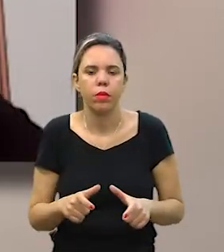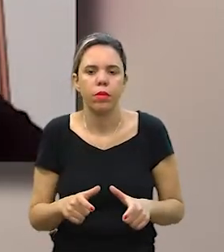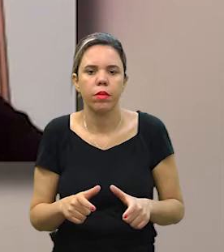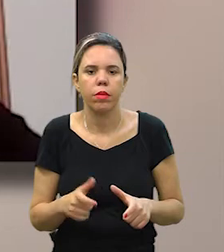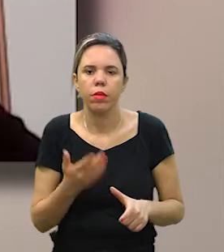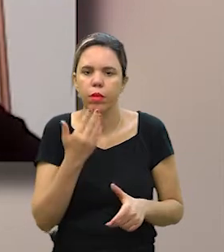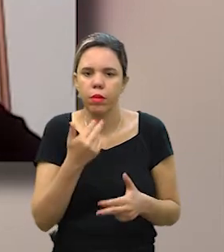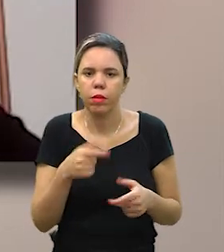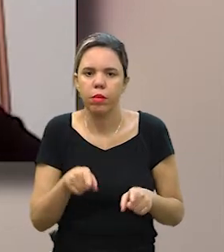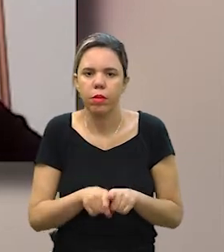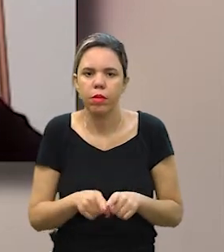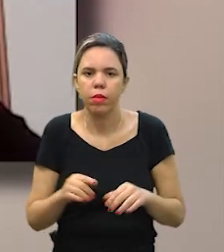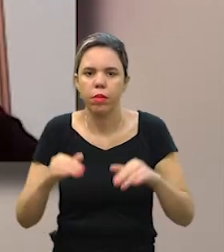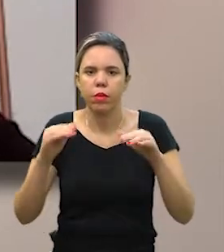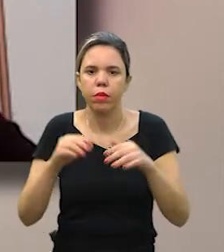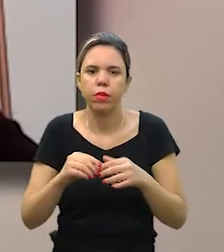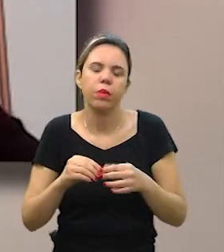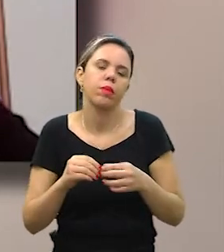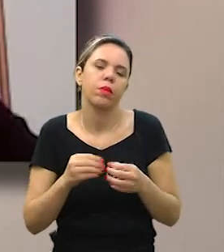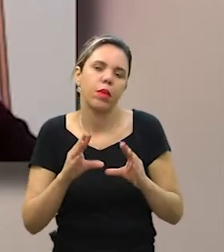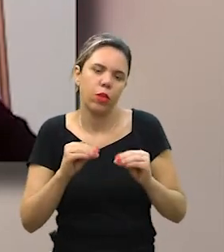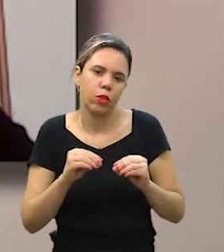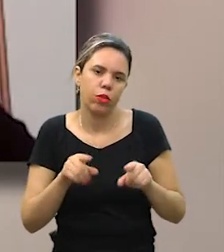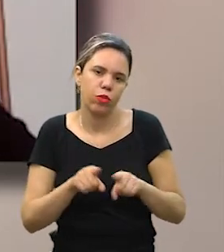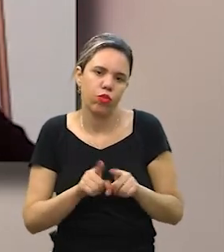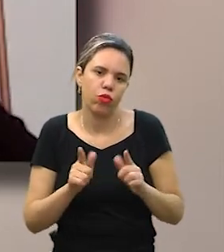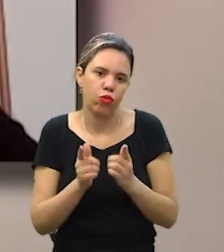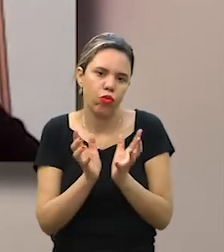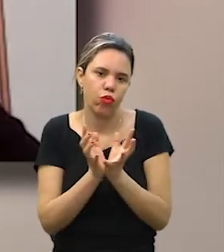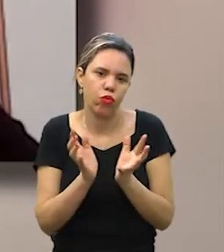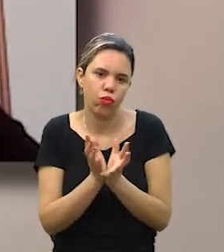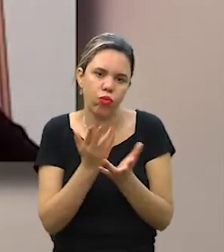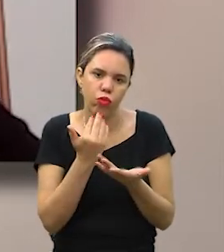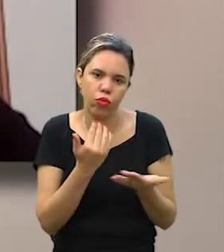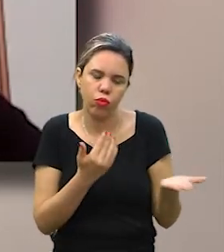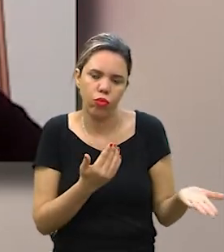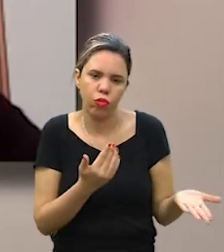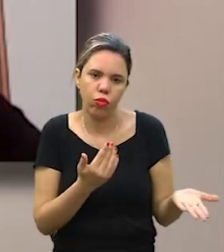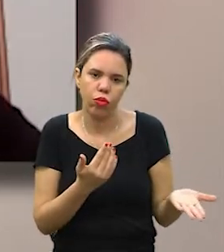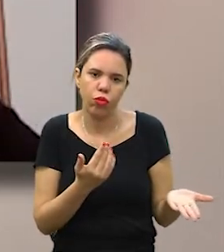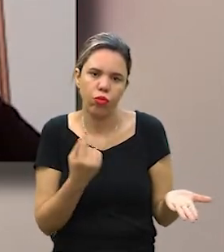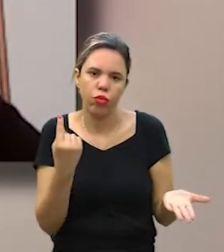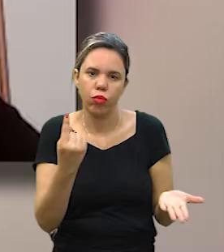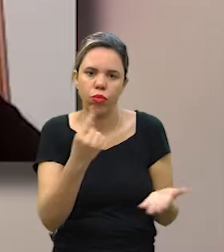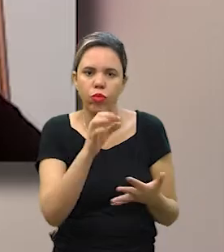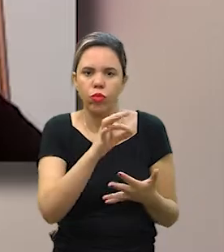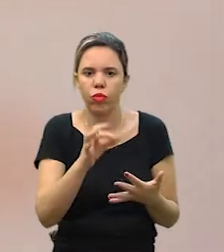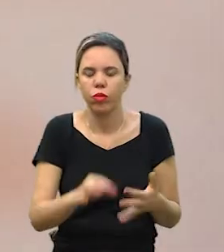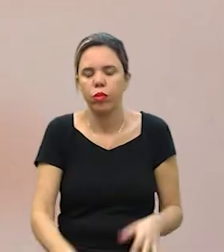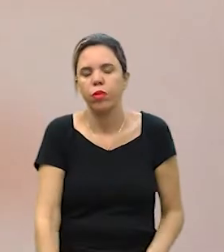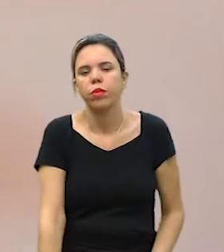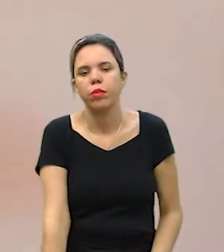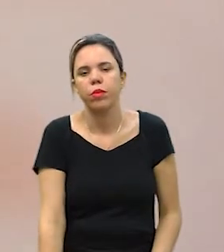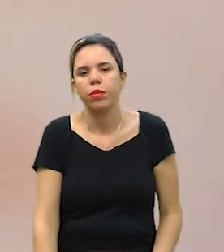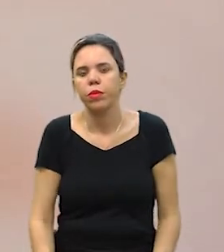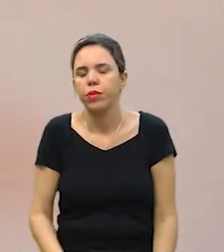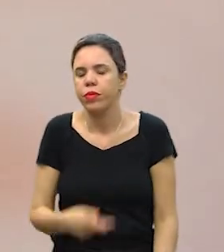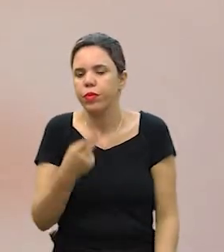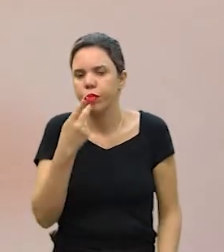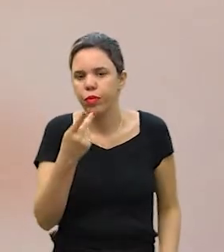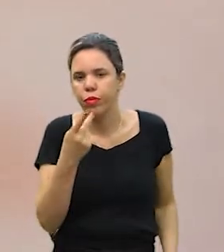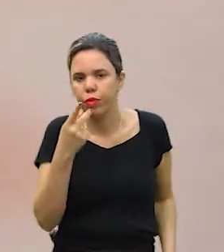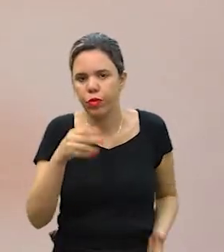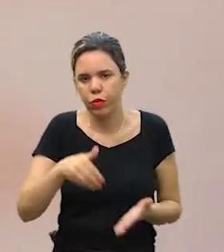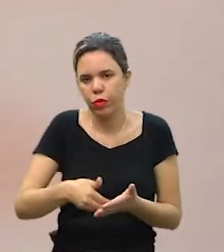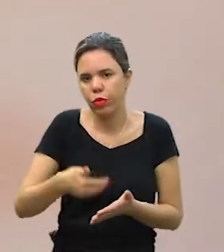pratinho da papa do almoço e do jantar tenha um grupo alimentar de cada um. A gente está falando